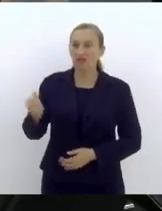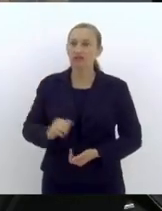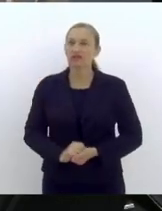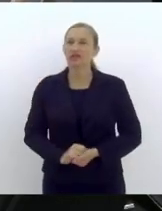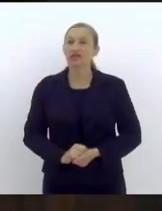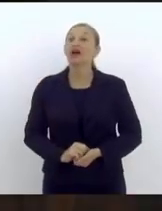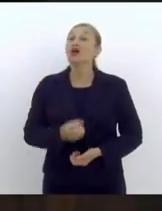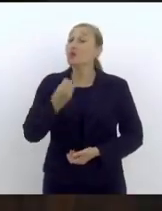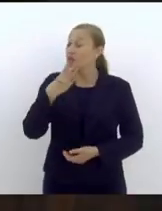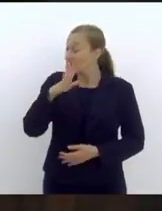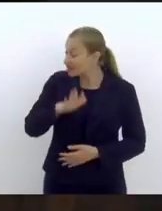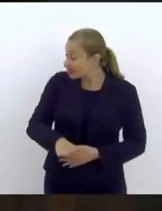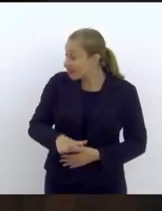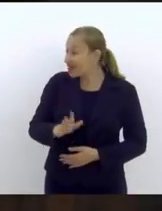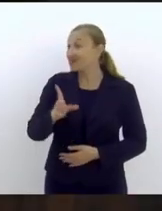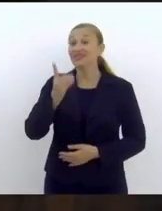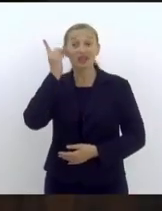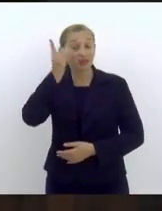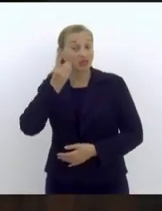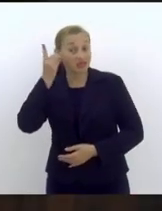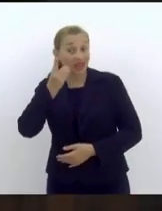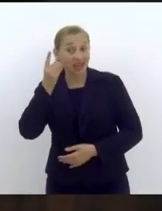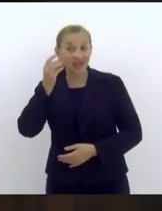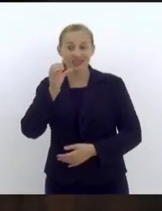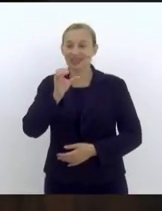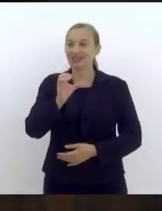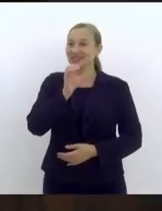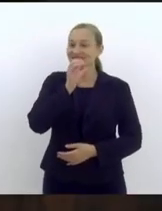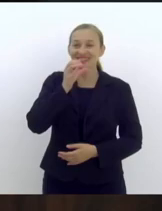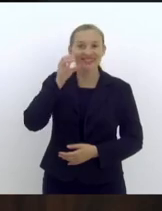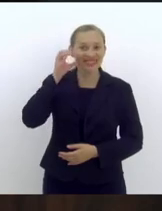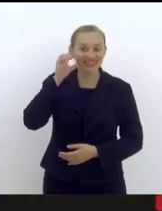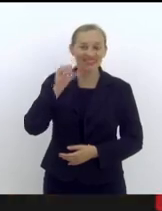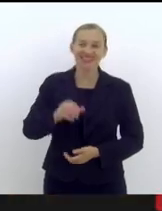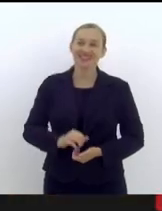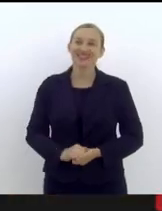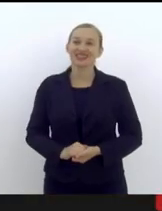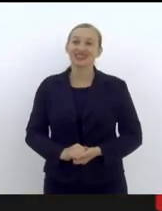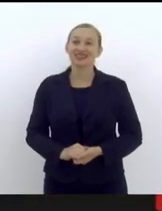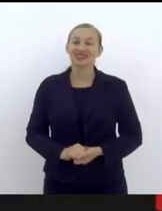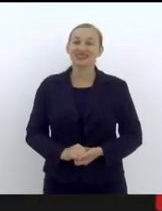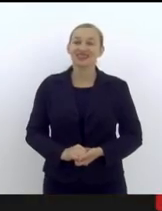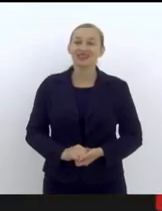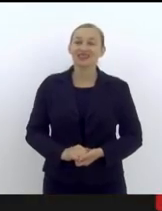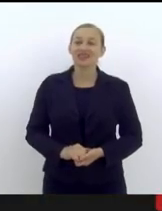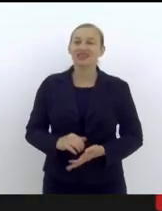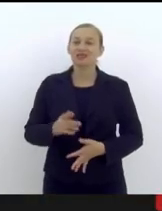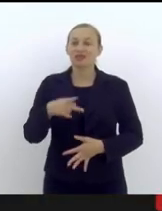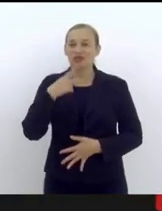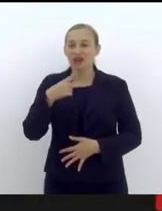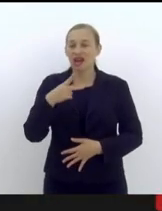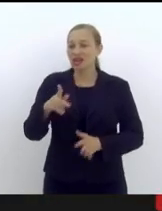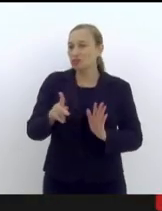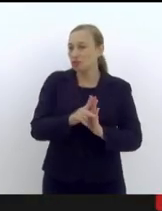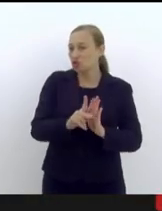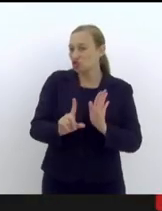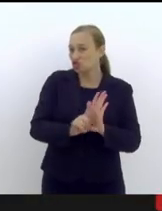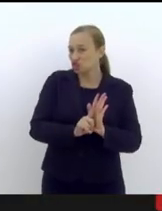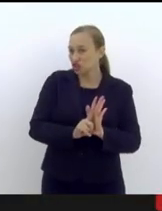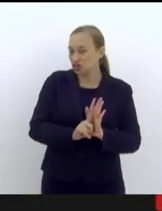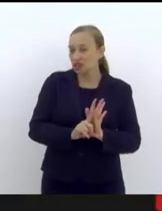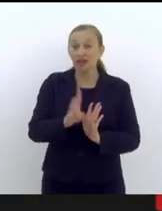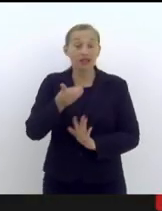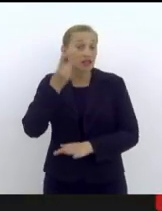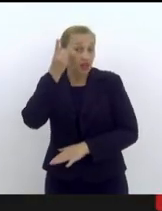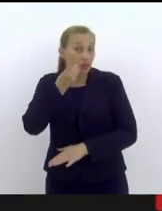Ah boa tarde deputada Célia Jordão pois não é o parecer sobre o projeto de lei de autoria